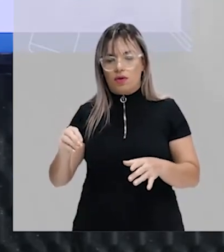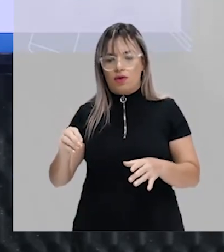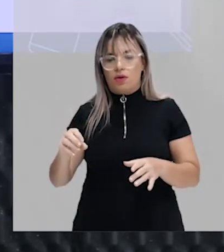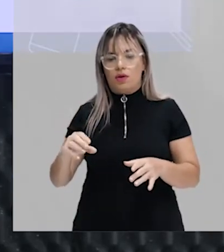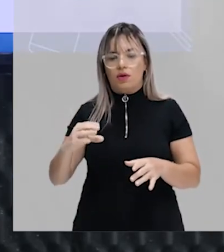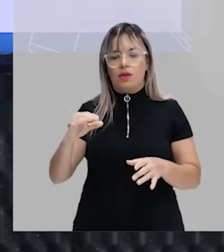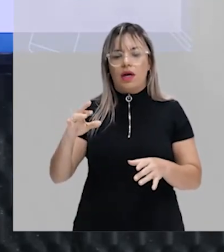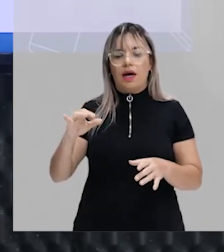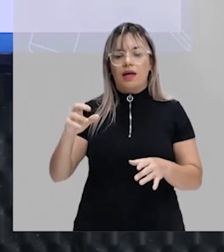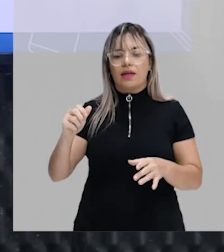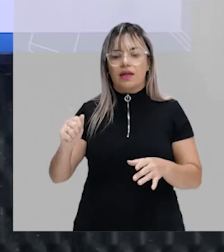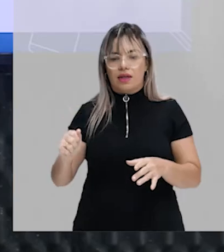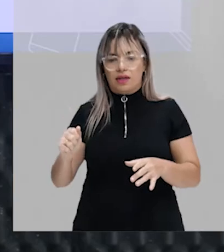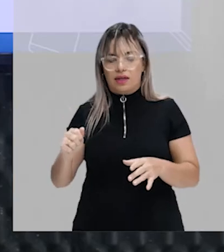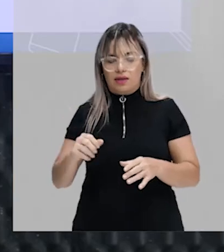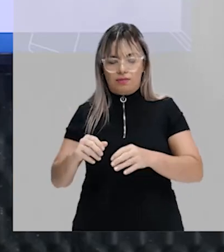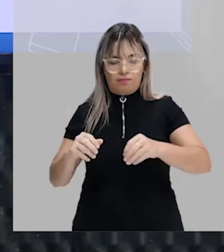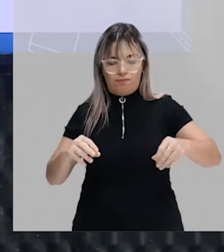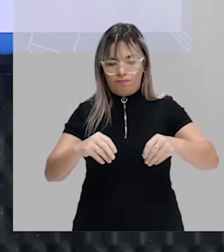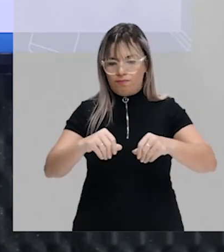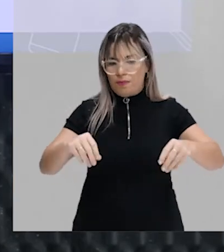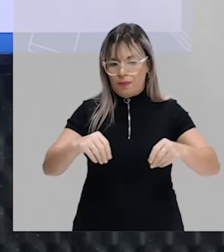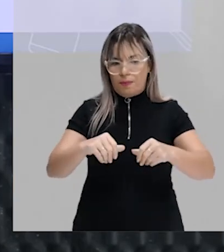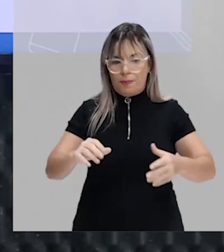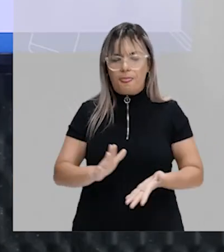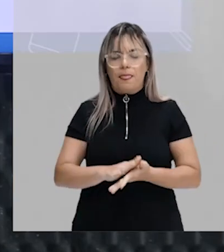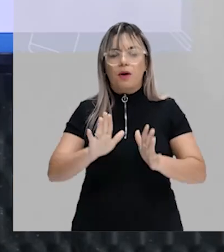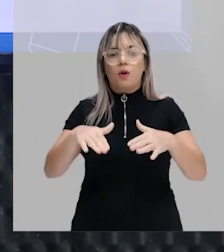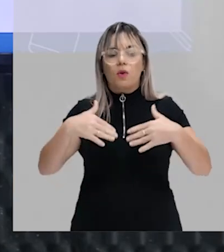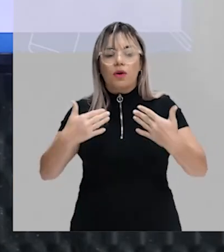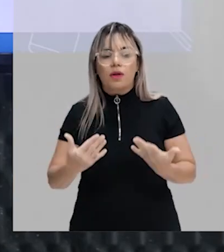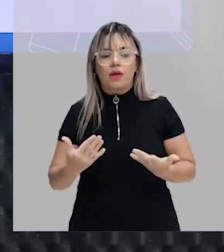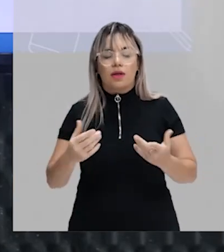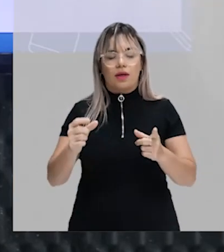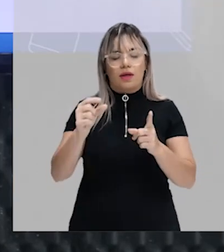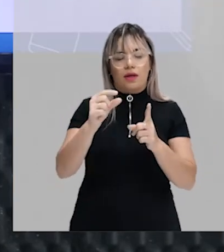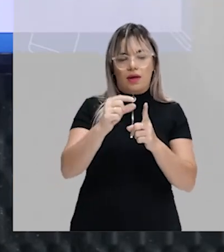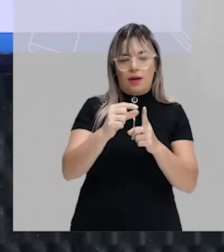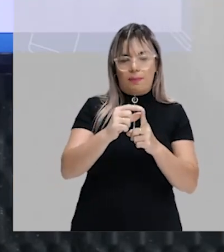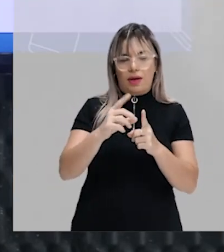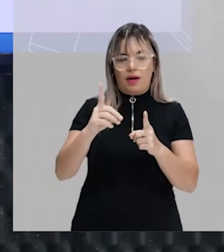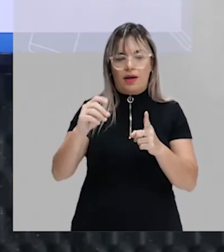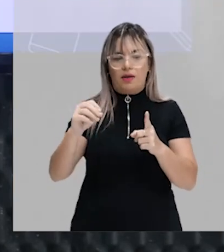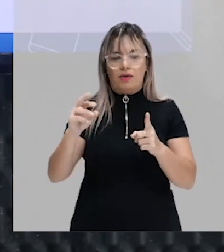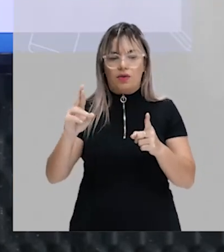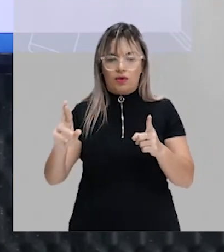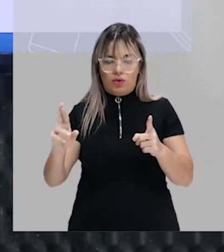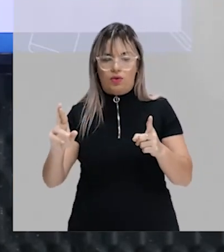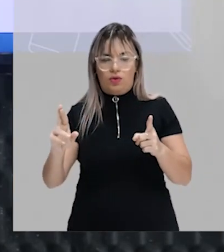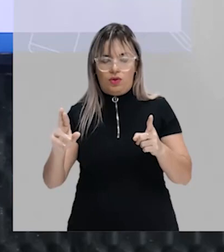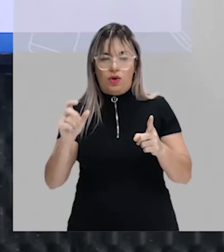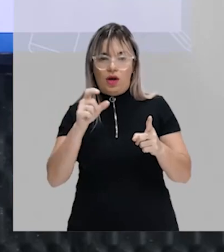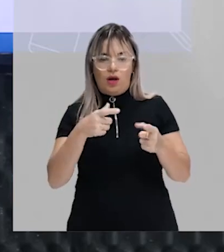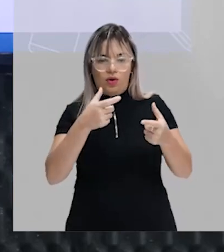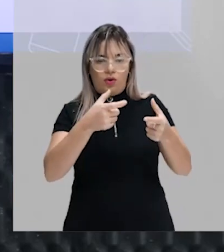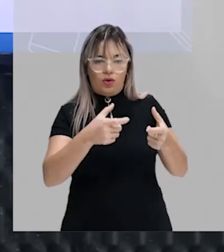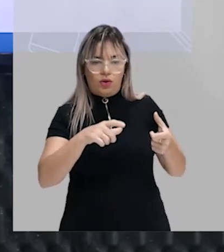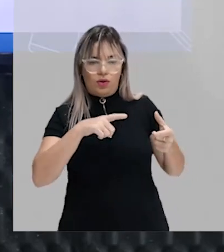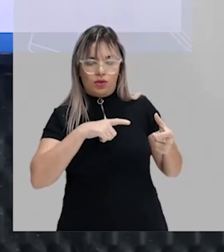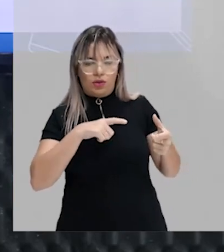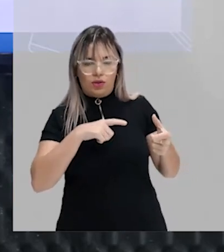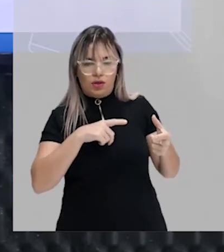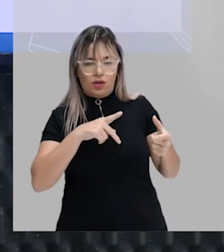a pessoa trabalha. O que é a dor? Onde tenho a pó, o pé, a